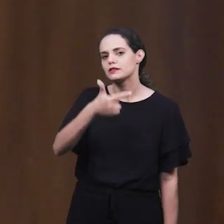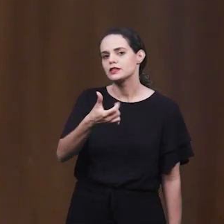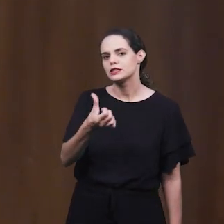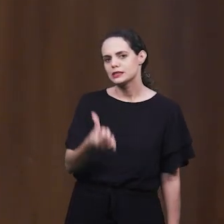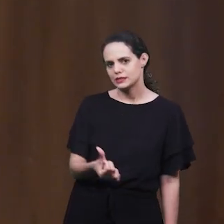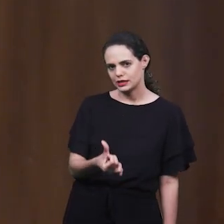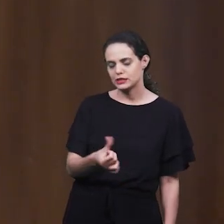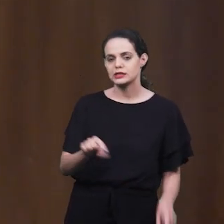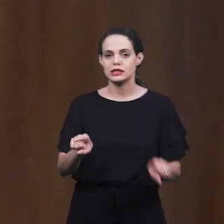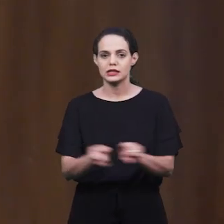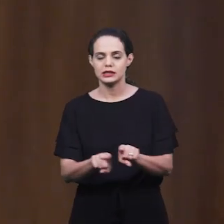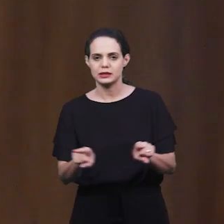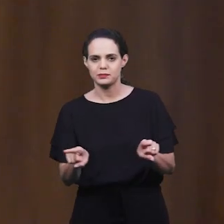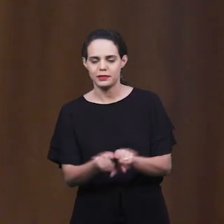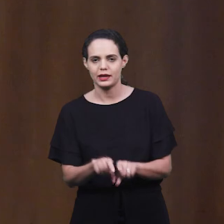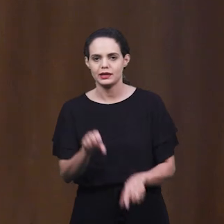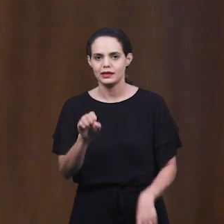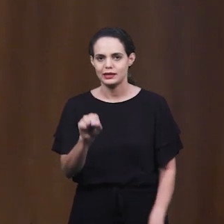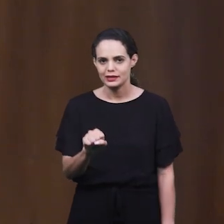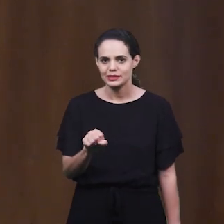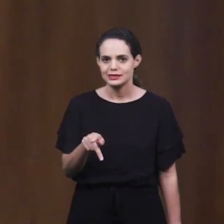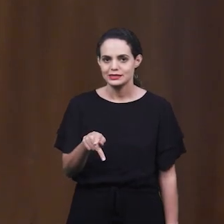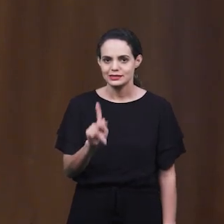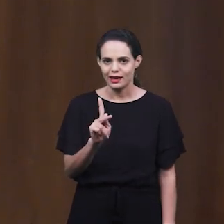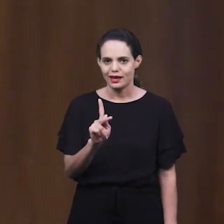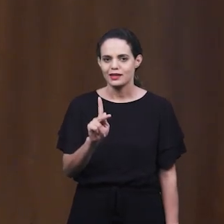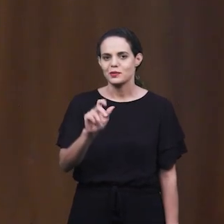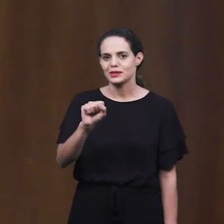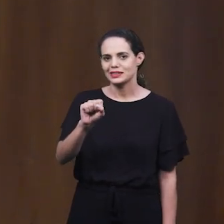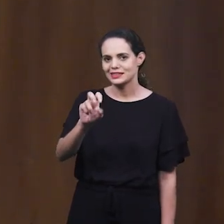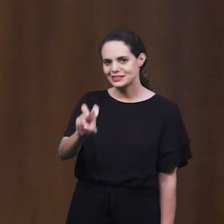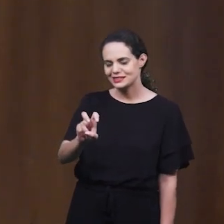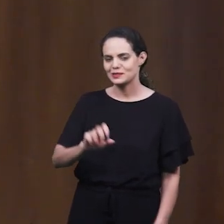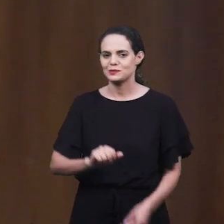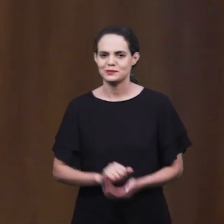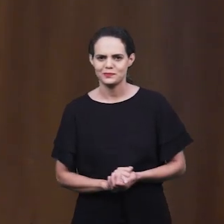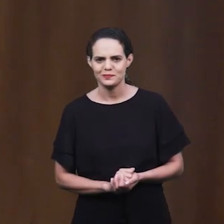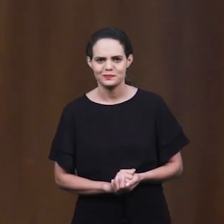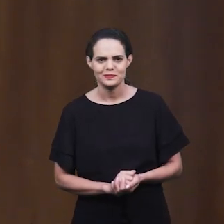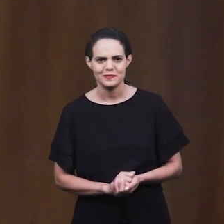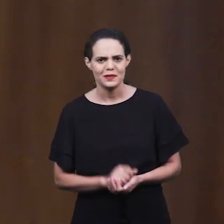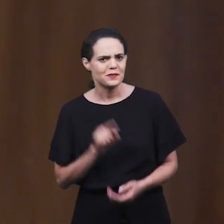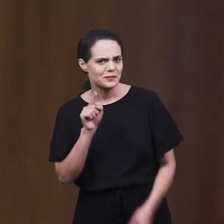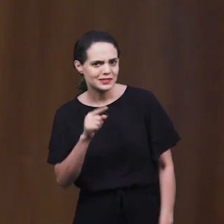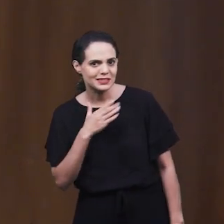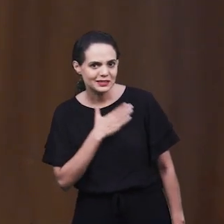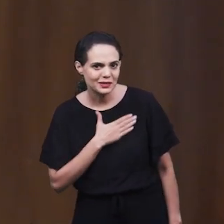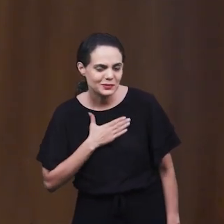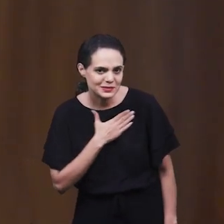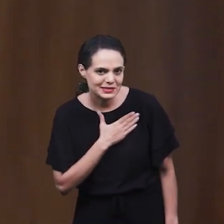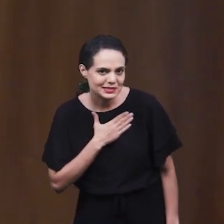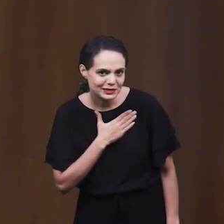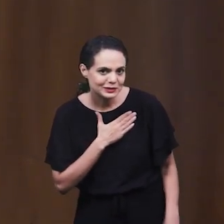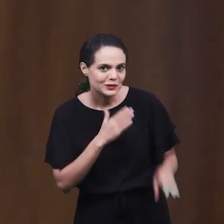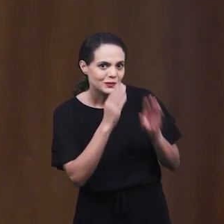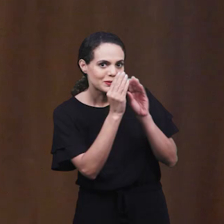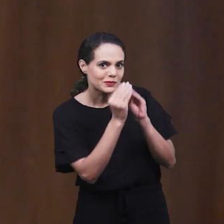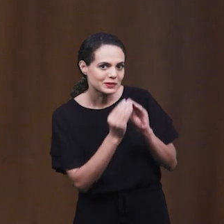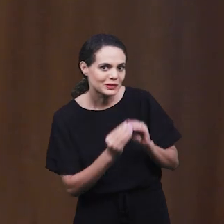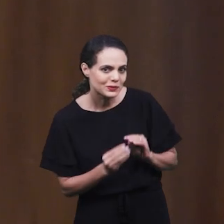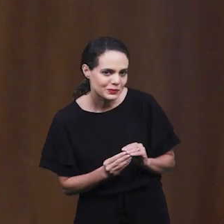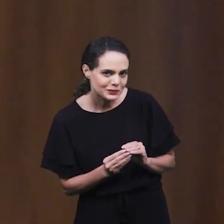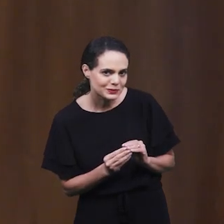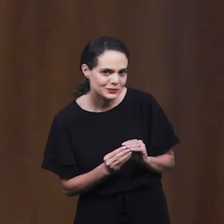canal 85 pela Sky Livre. E aí, tá gostando dos conteúdos? Não esqueça de compartilhar com